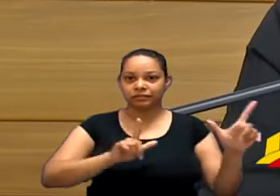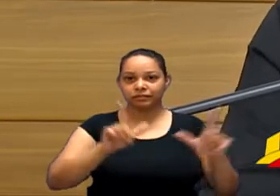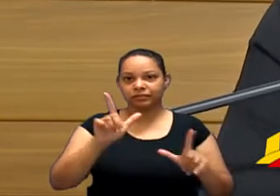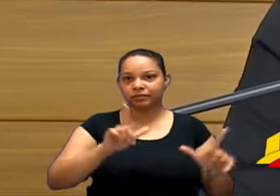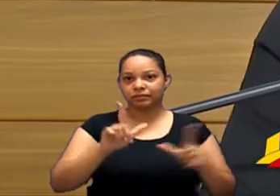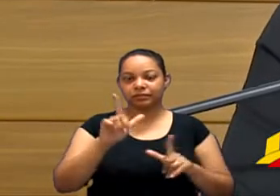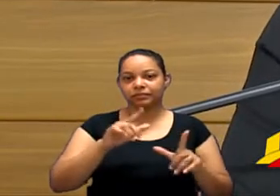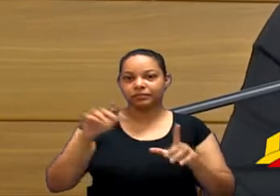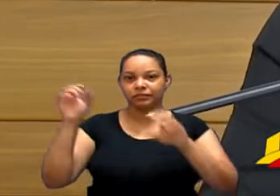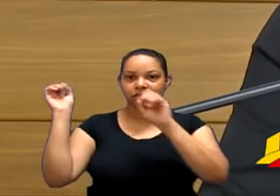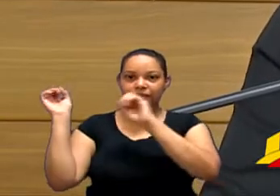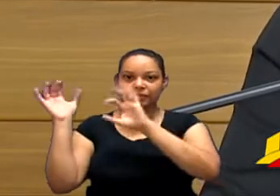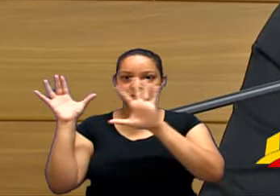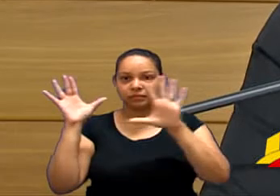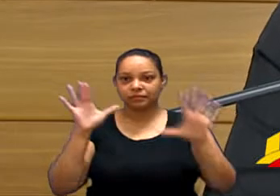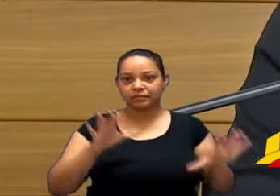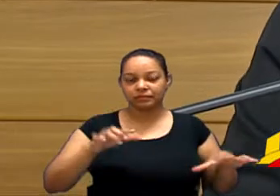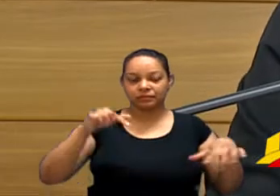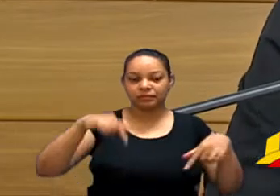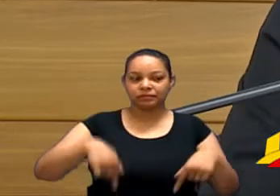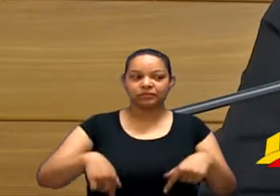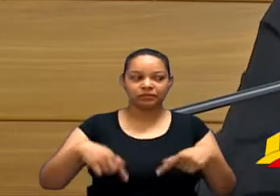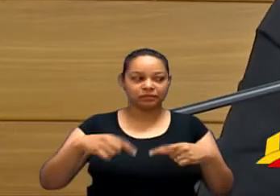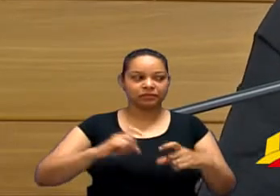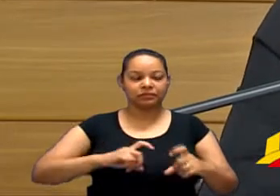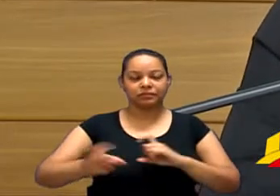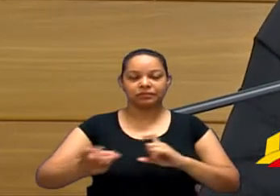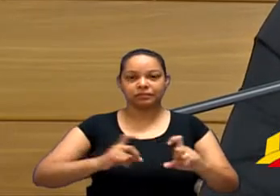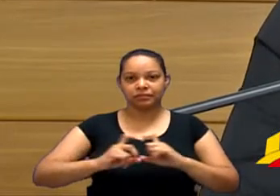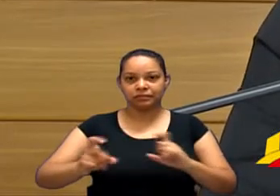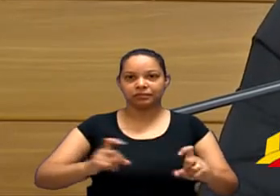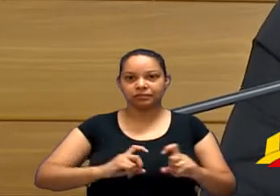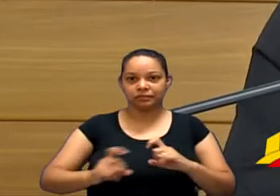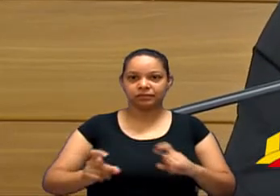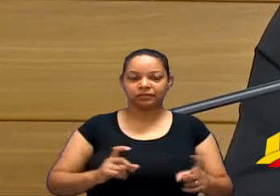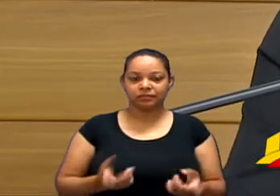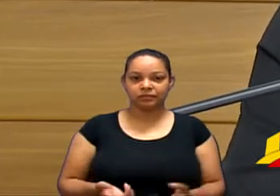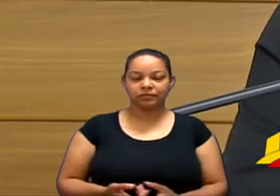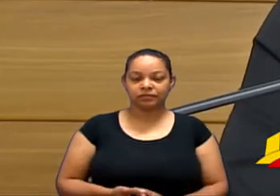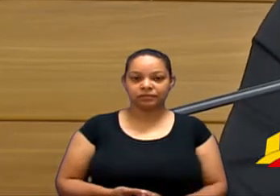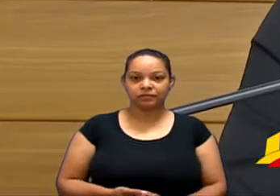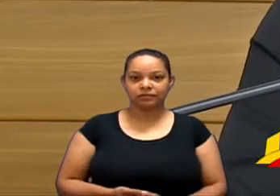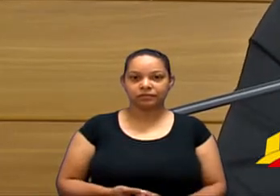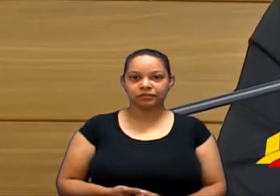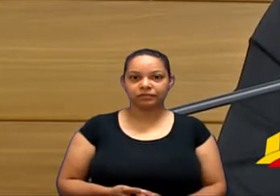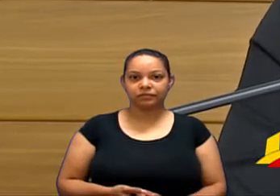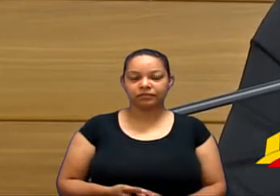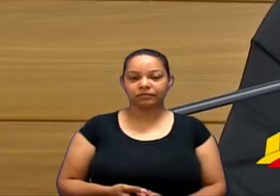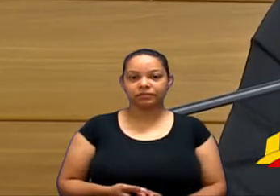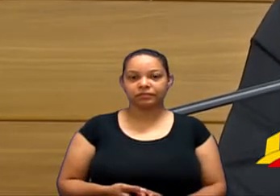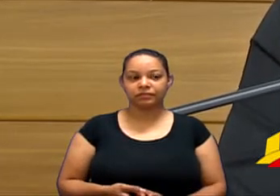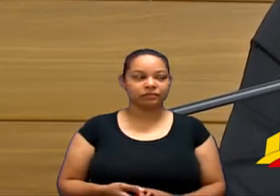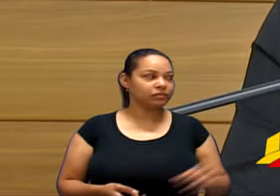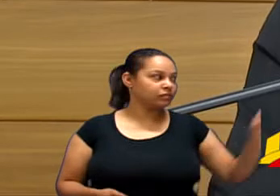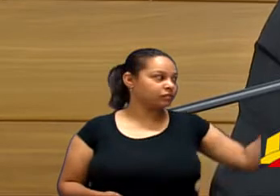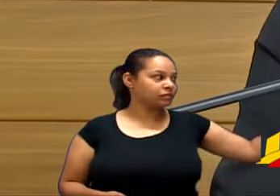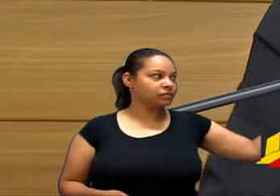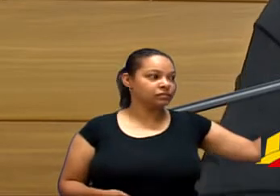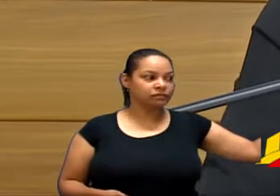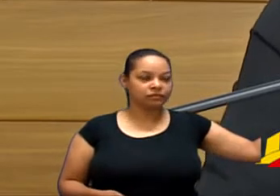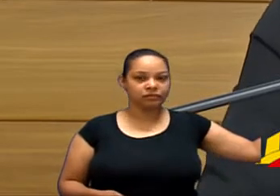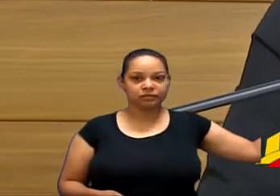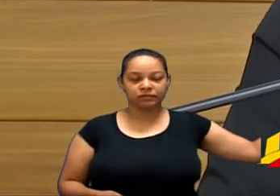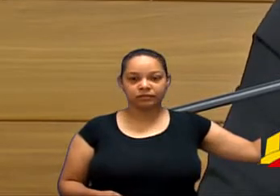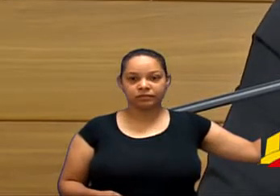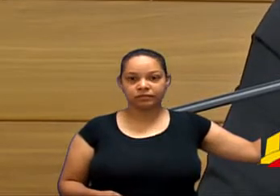sexta sétima sessão ordinária protocolo número 208 2022 ofício da URBS encaminhando